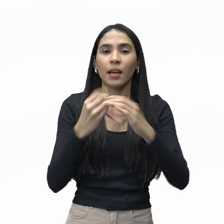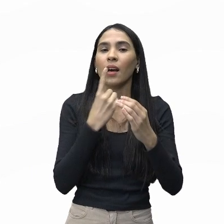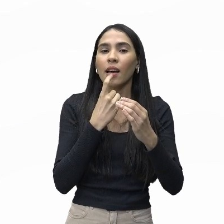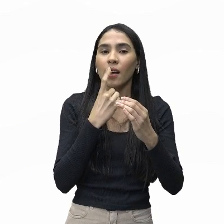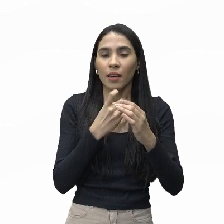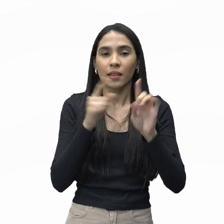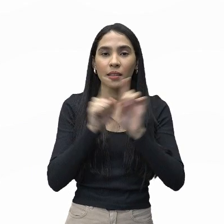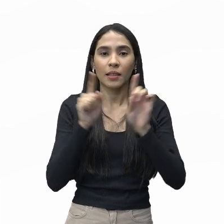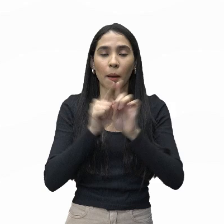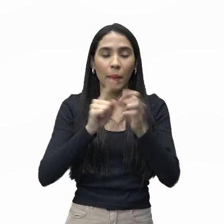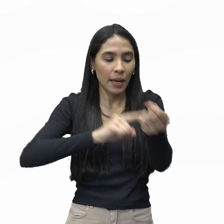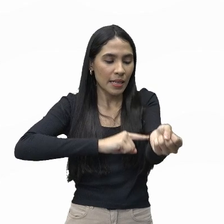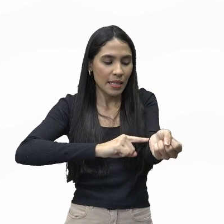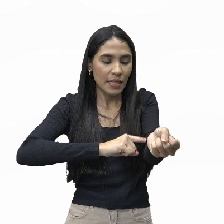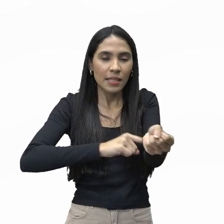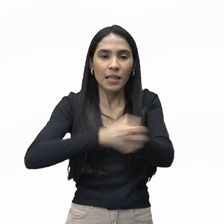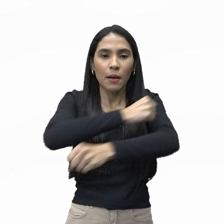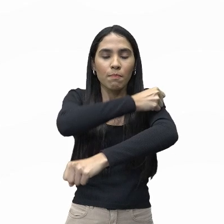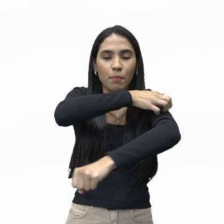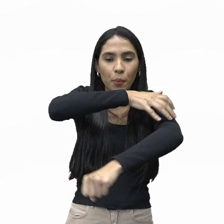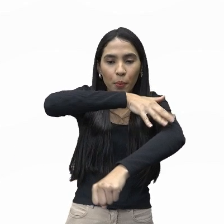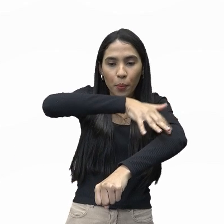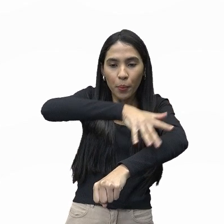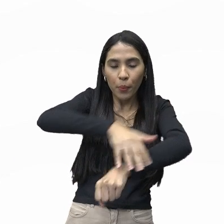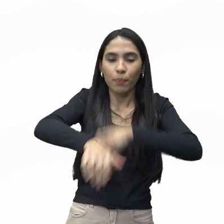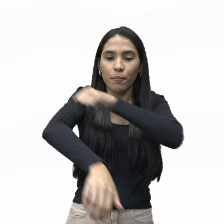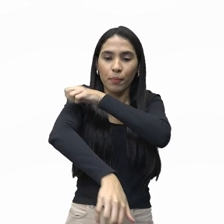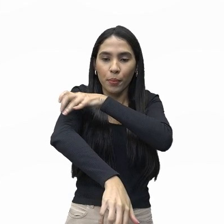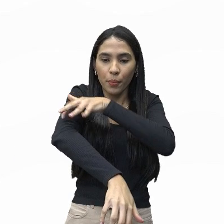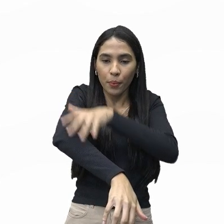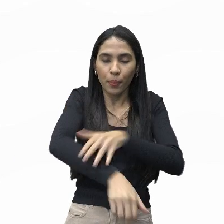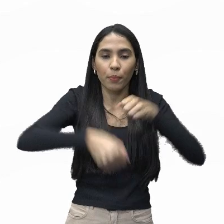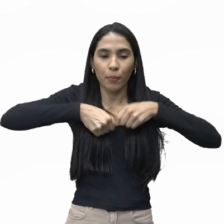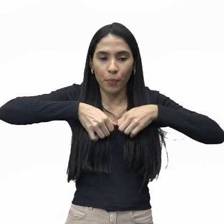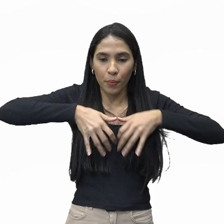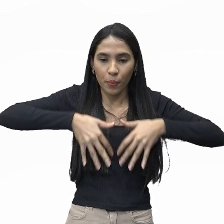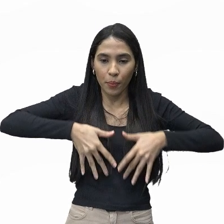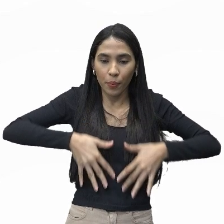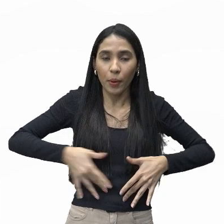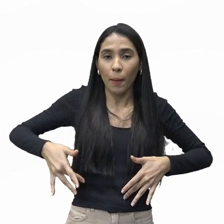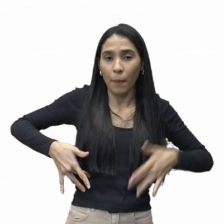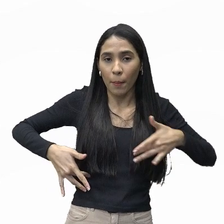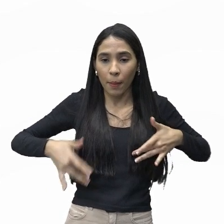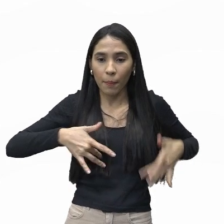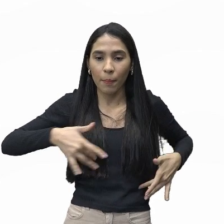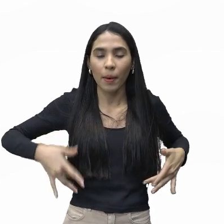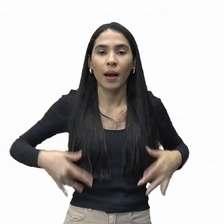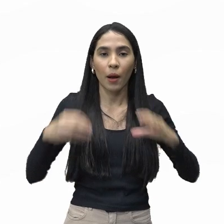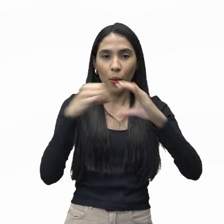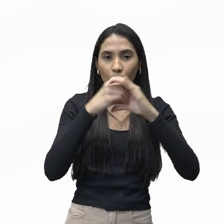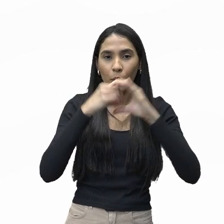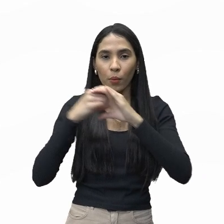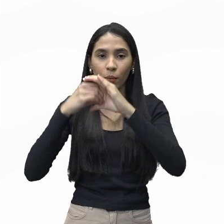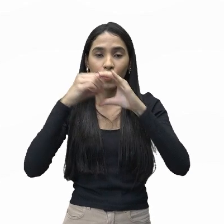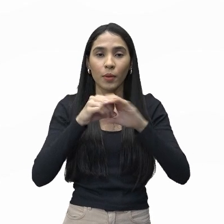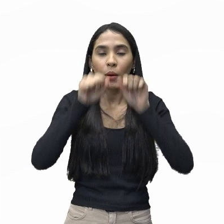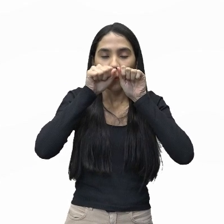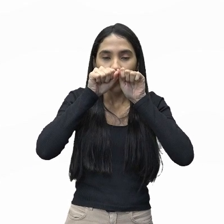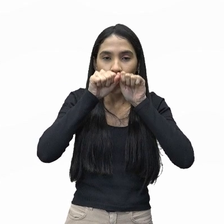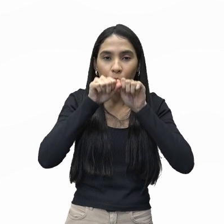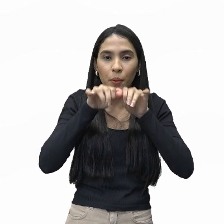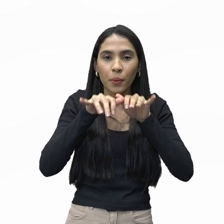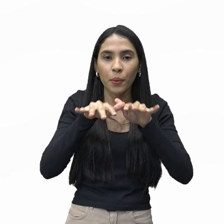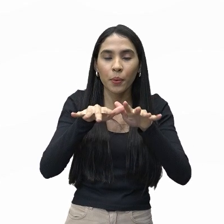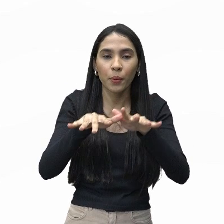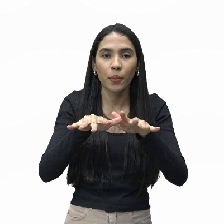aí através do sangue a todos os órgãos, e esses órgãos também vão liberar através das suas células o gás carbônico,